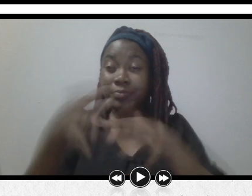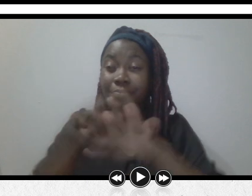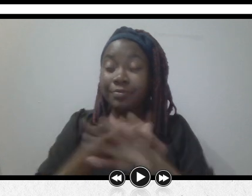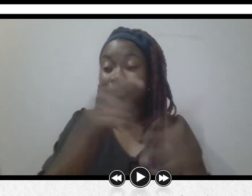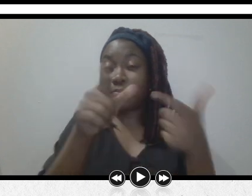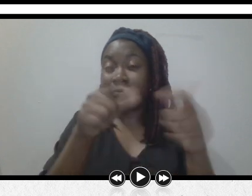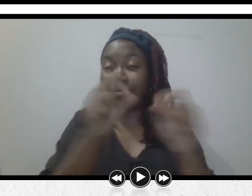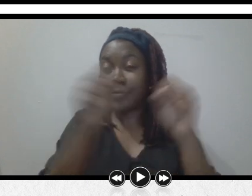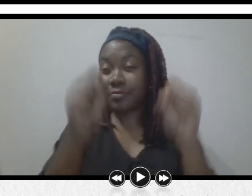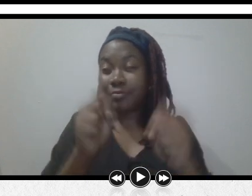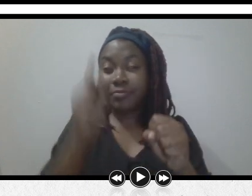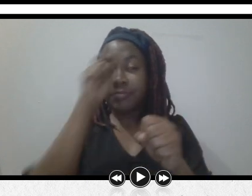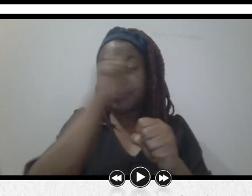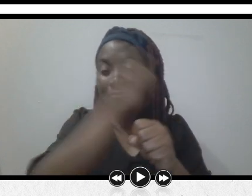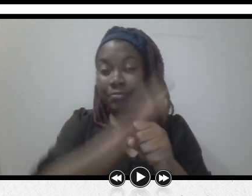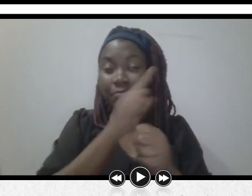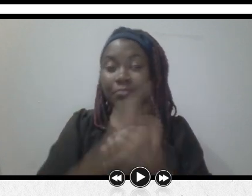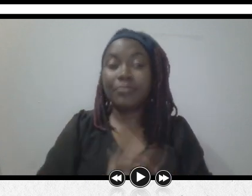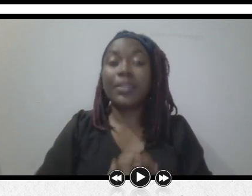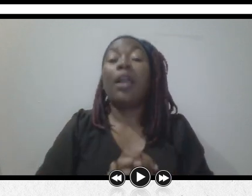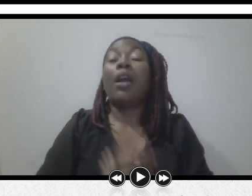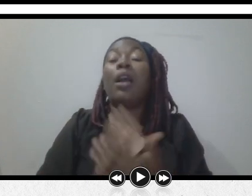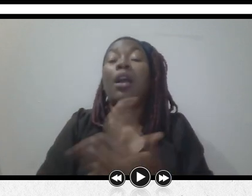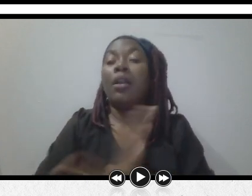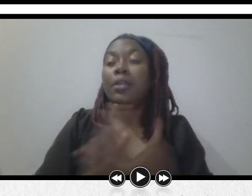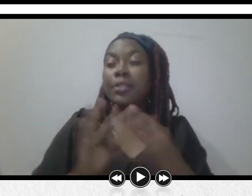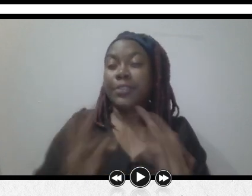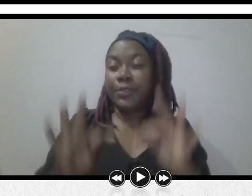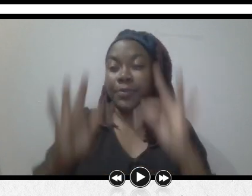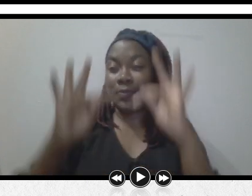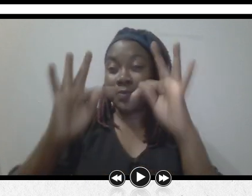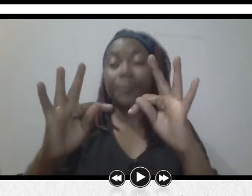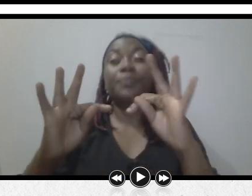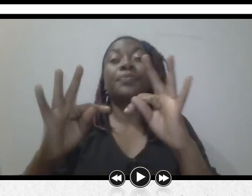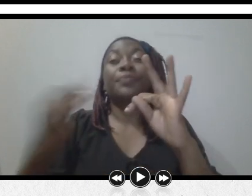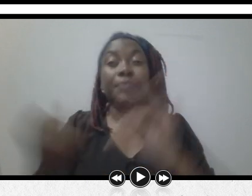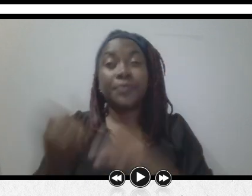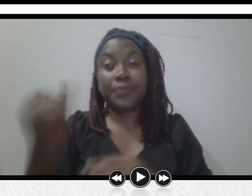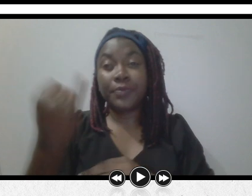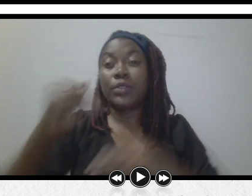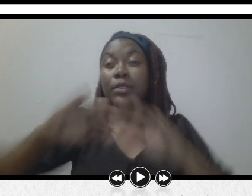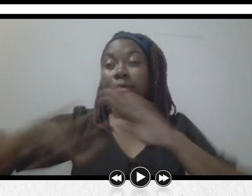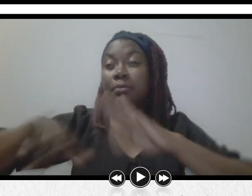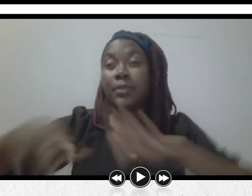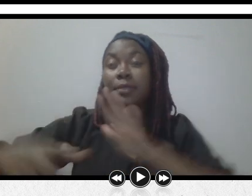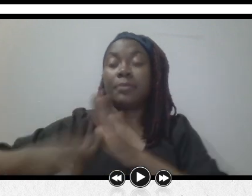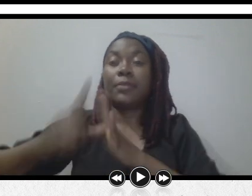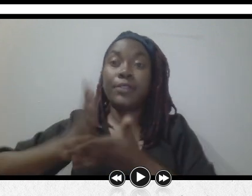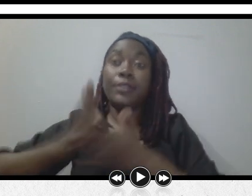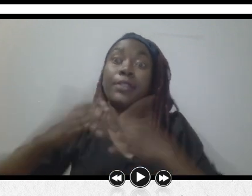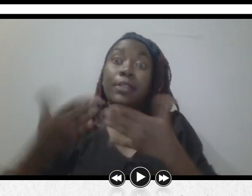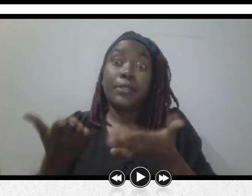de tratamento, estando integrada a outros sistemas mais complexos. Em algumas tecnologias de tratamento, há uma necessidade